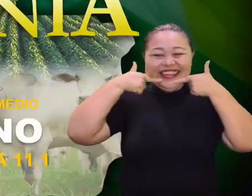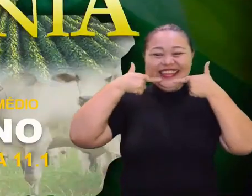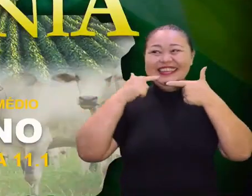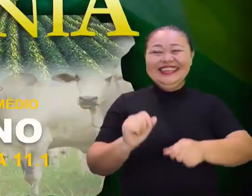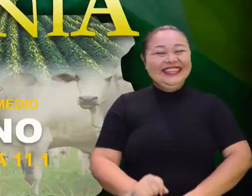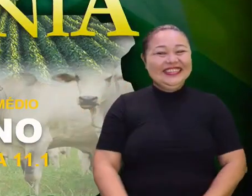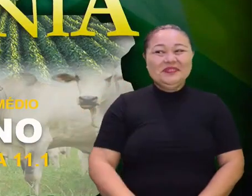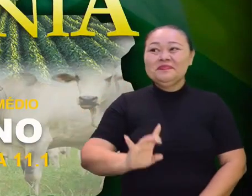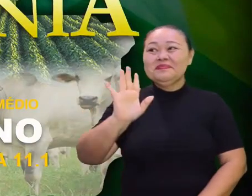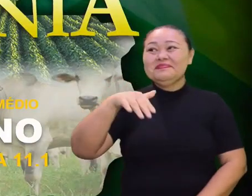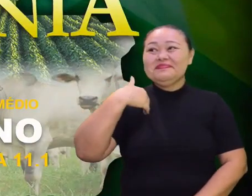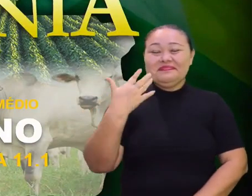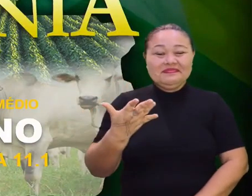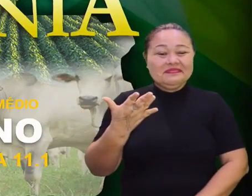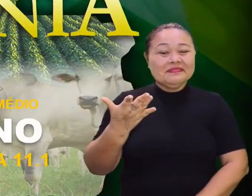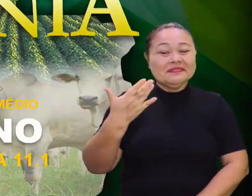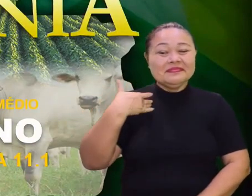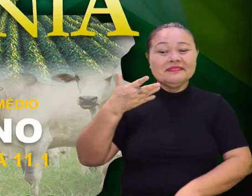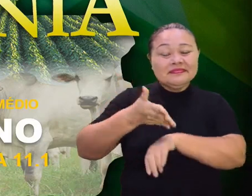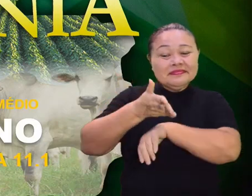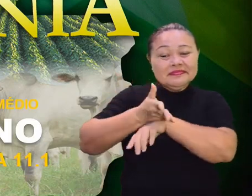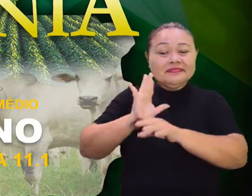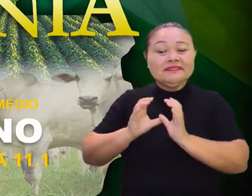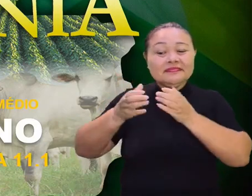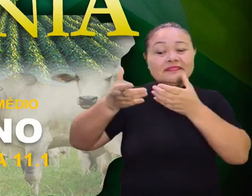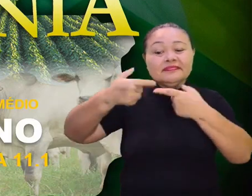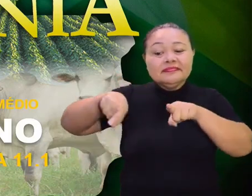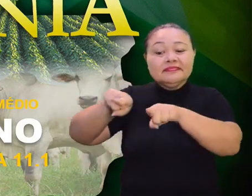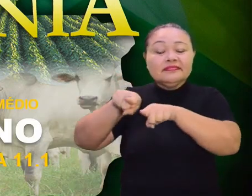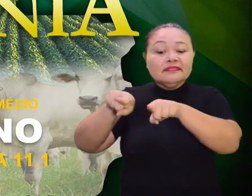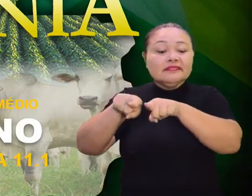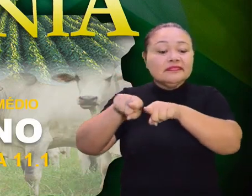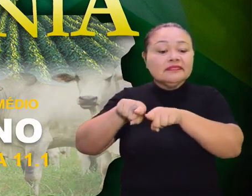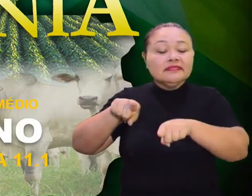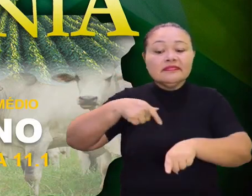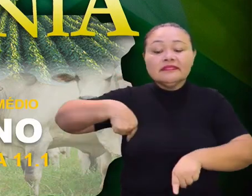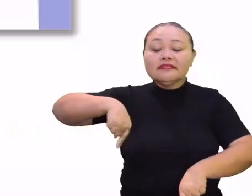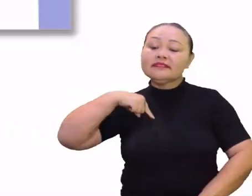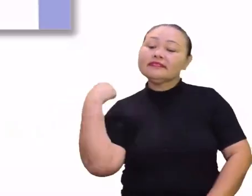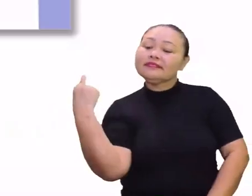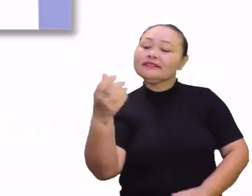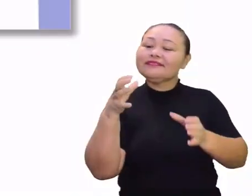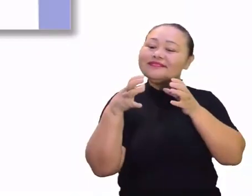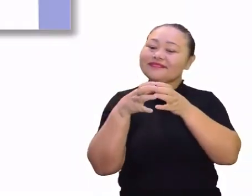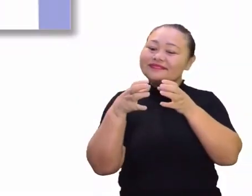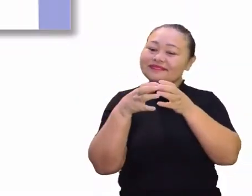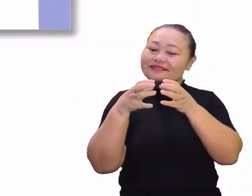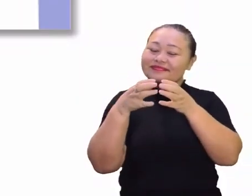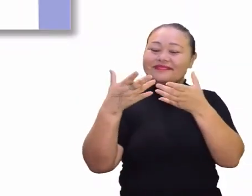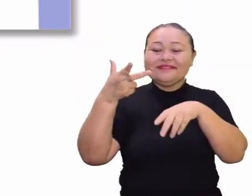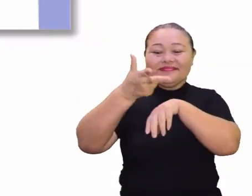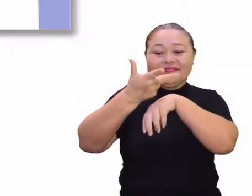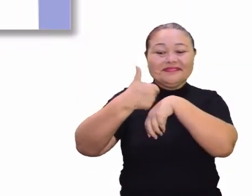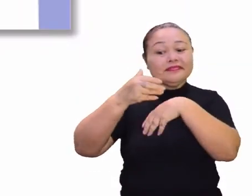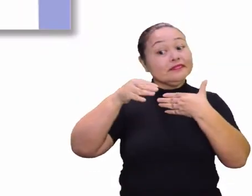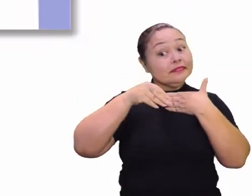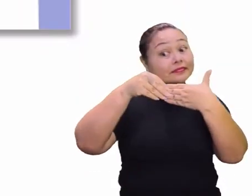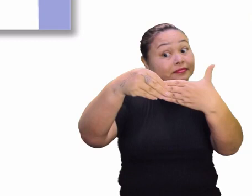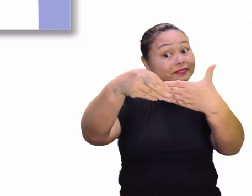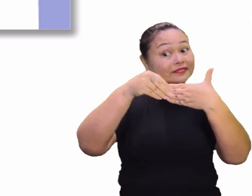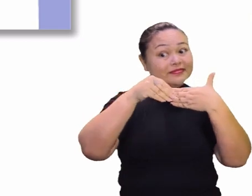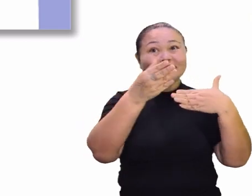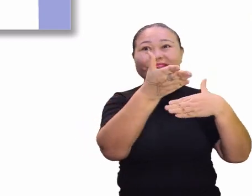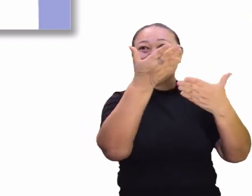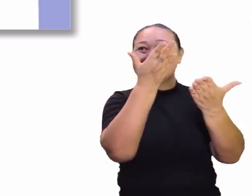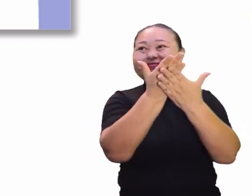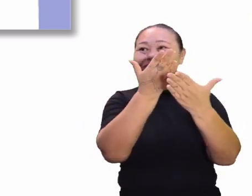sorrisão. Ele faz parte aqui da equipe também, galera. Da nossa equipe aqui do estúdio, que leva essa